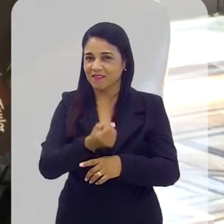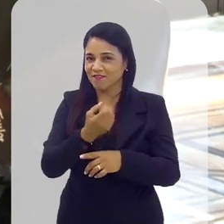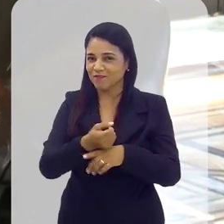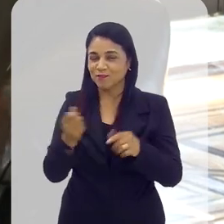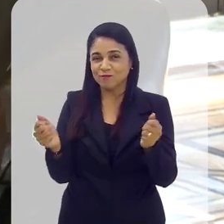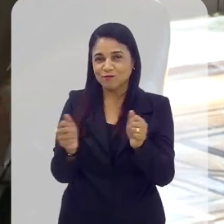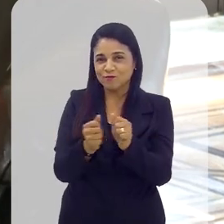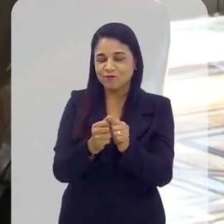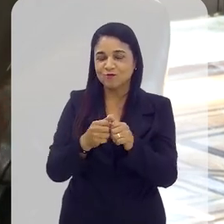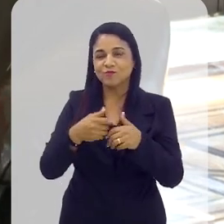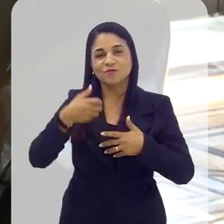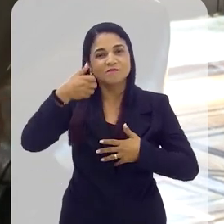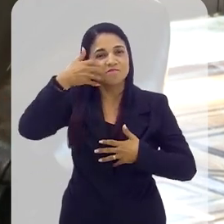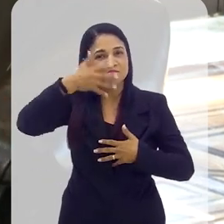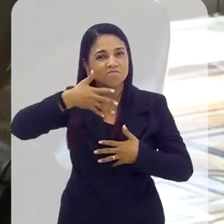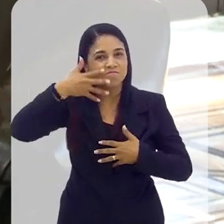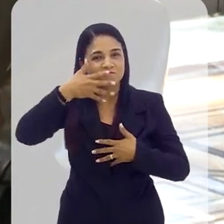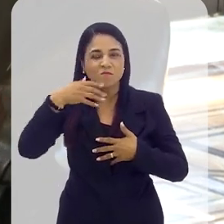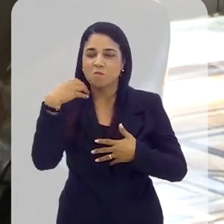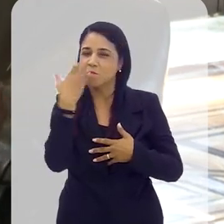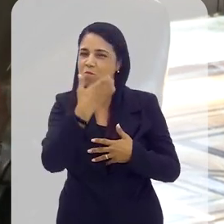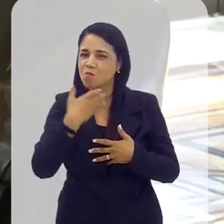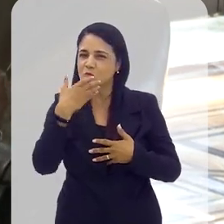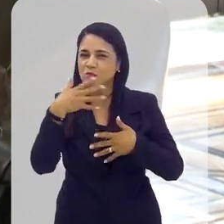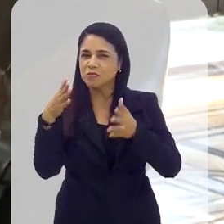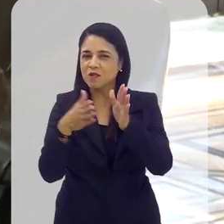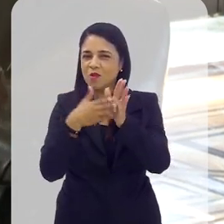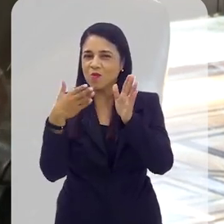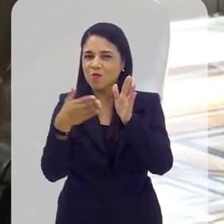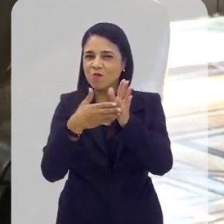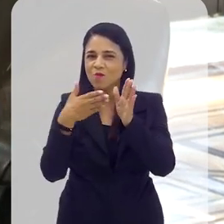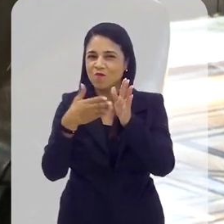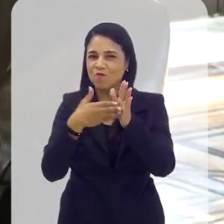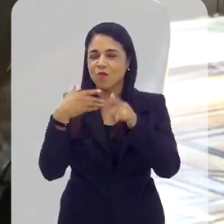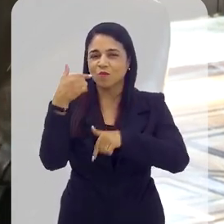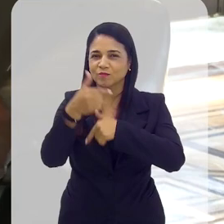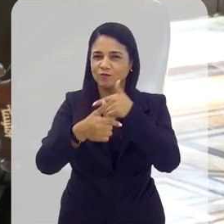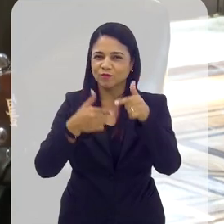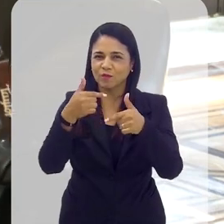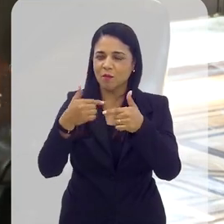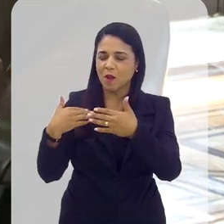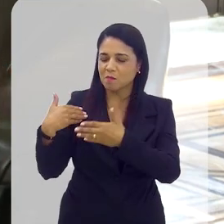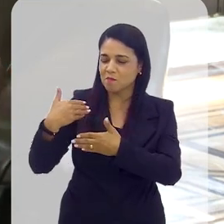gravando com você e falando um pouquinho de música, de louvor, de tudo que a gente tem feito